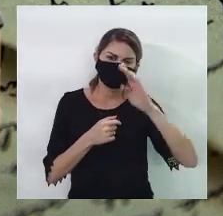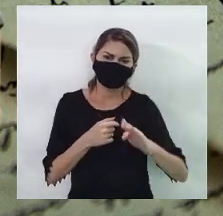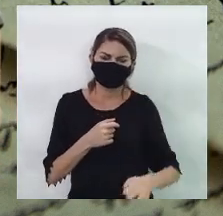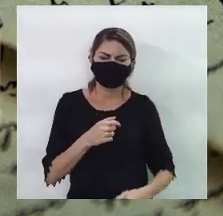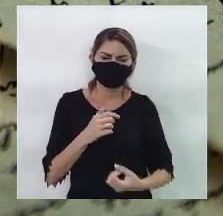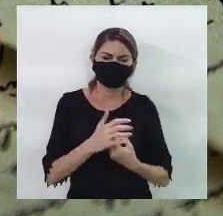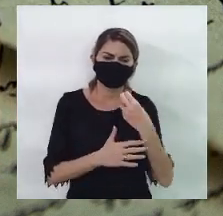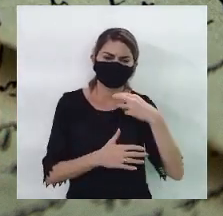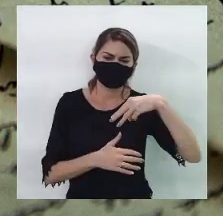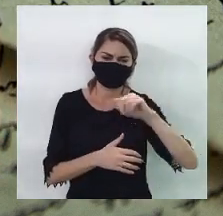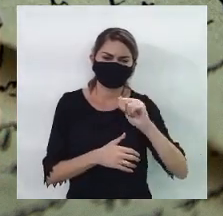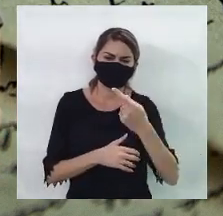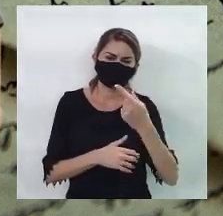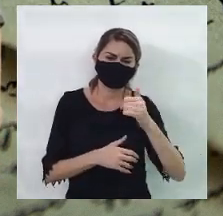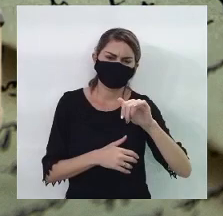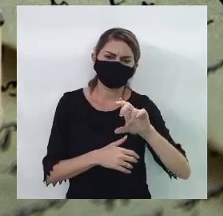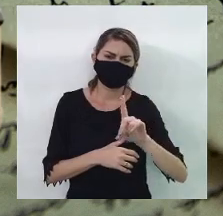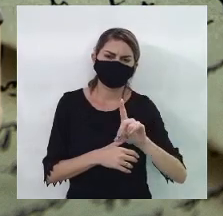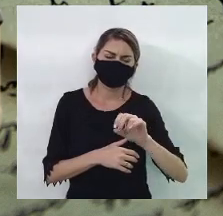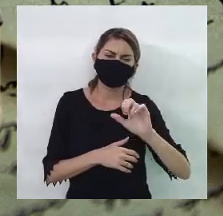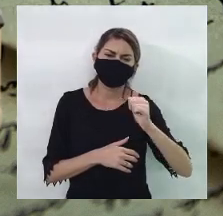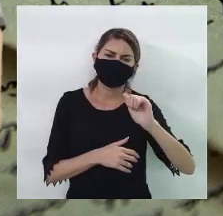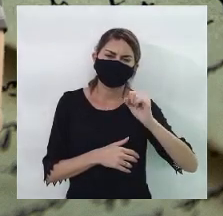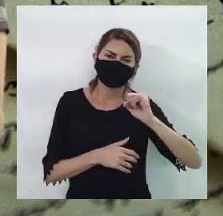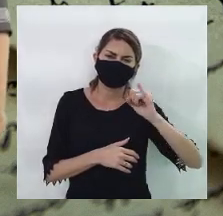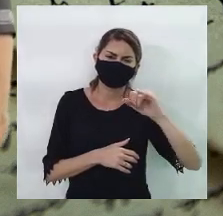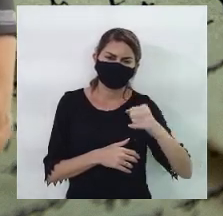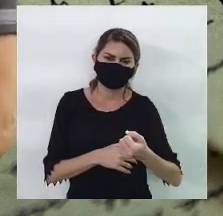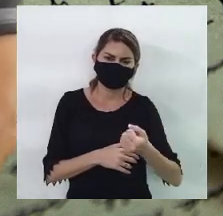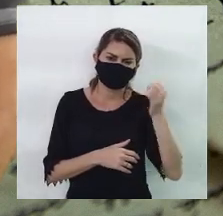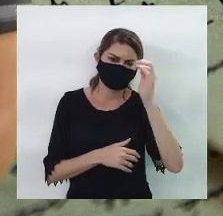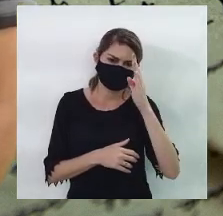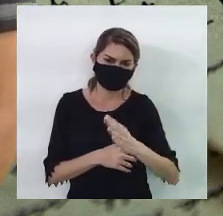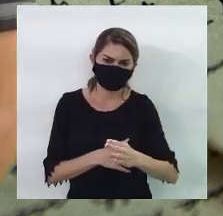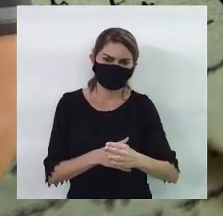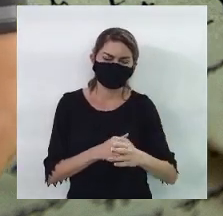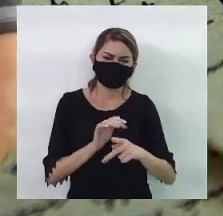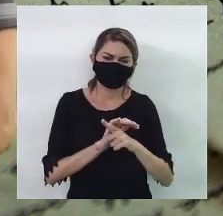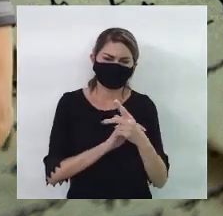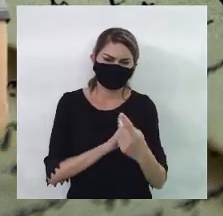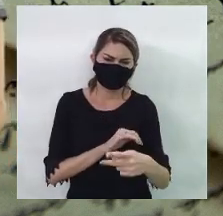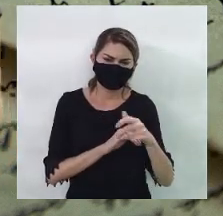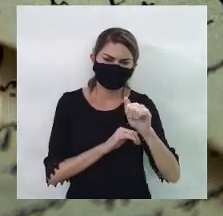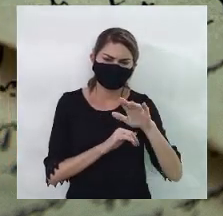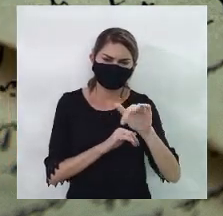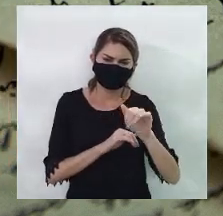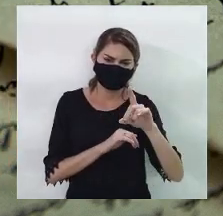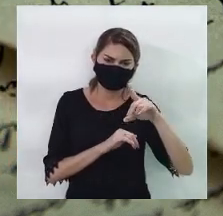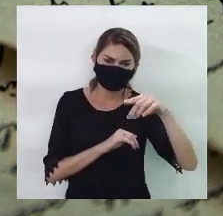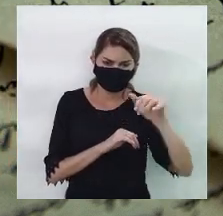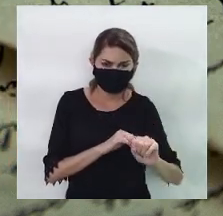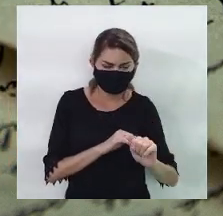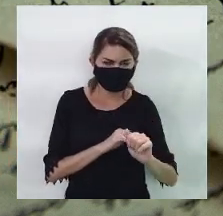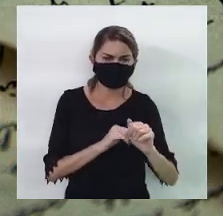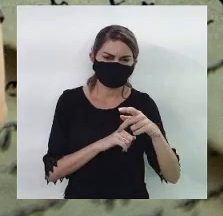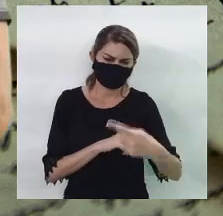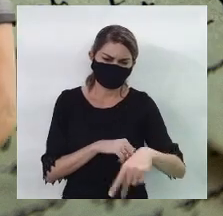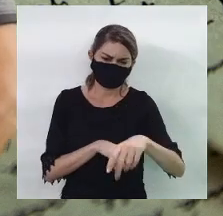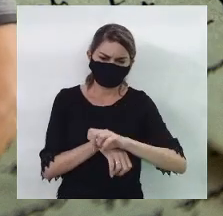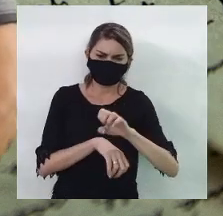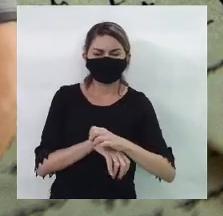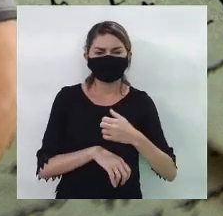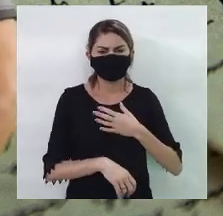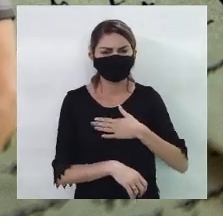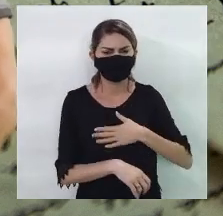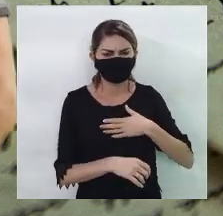por Machado de Assis, a brasileira. Aí o professor Samuel, que pertence aqui, olha, a academias em nosso estado. Eu